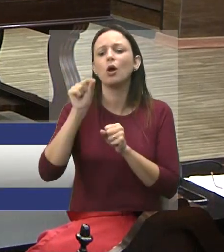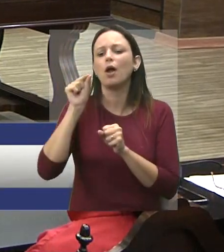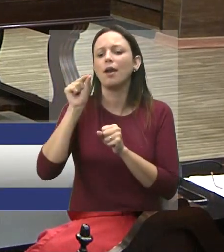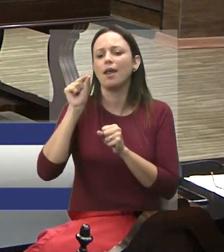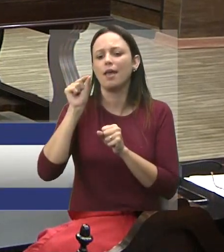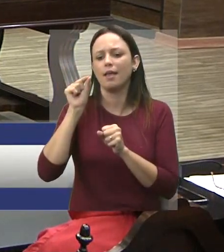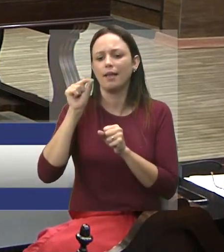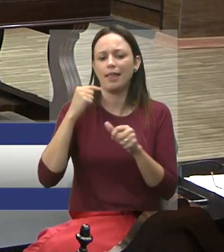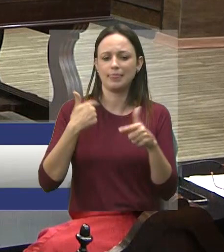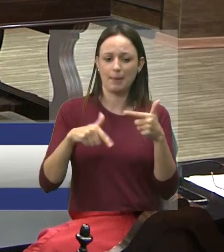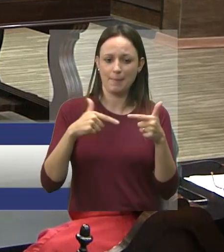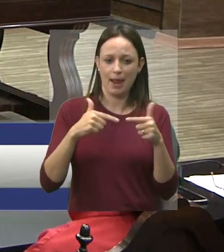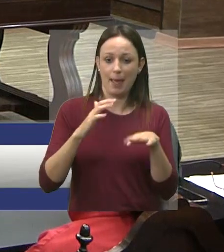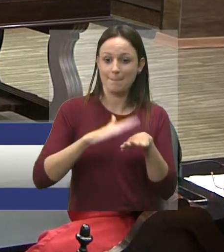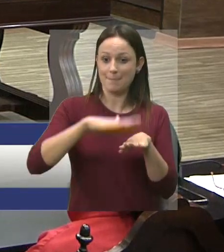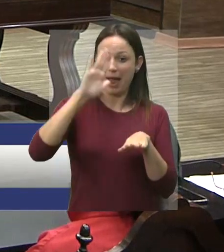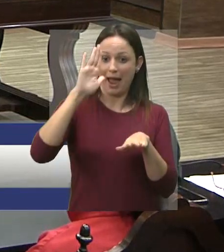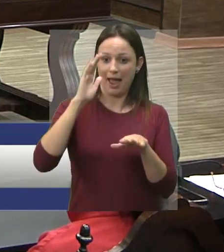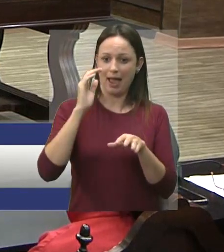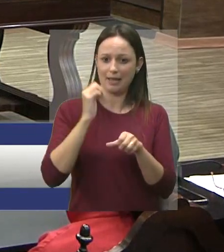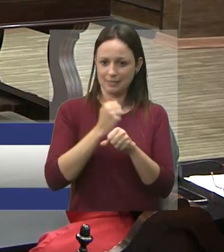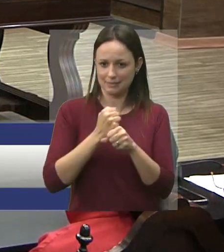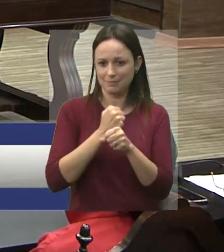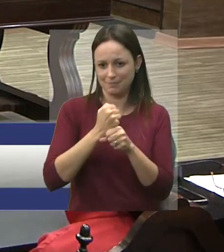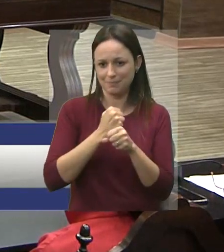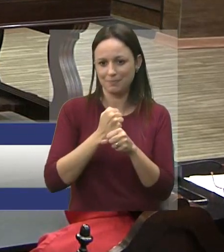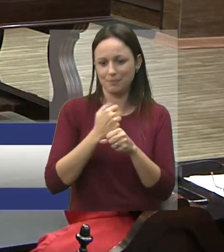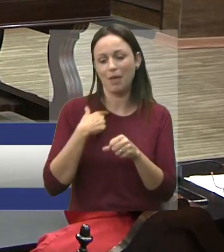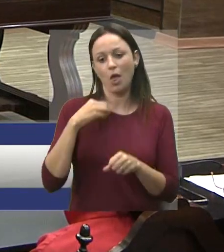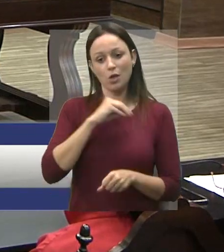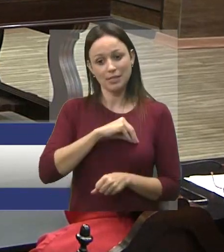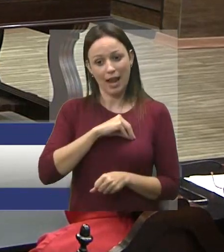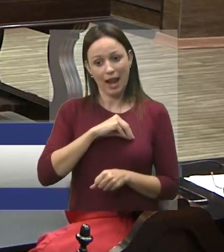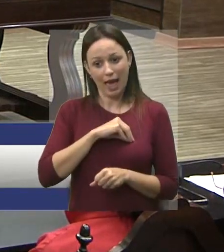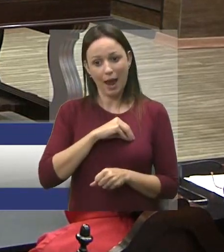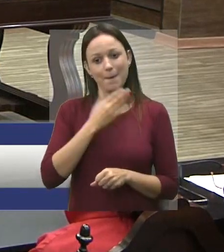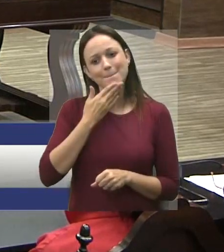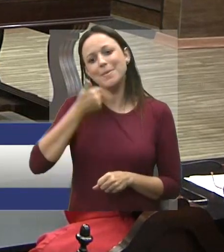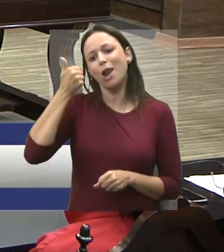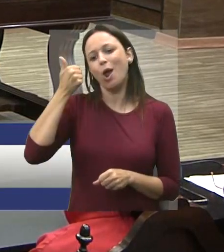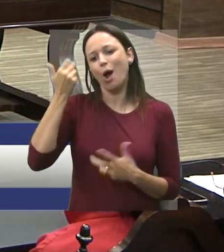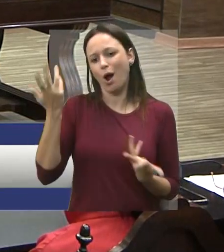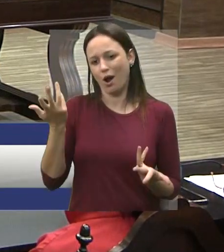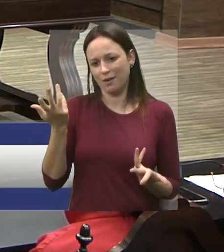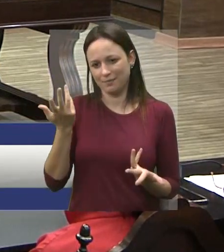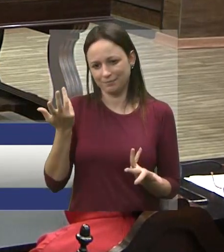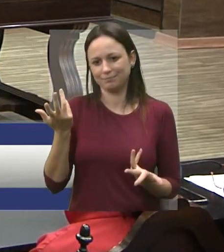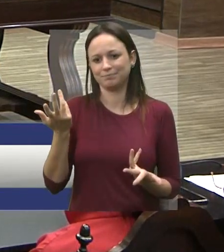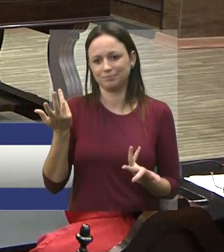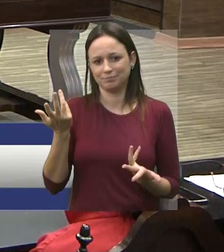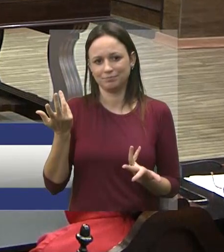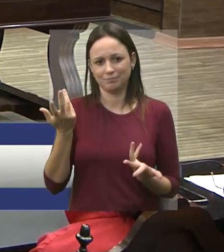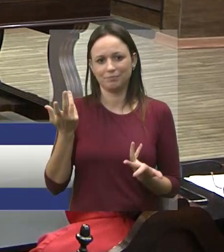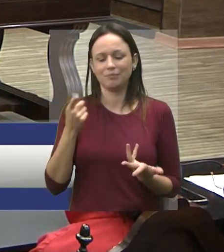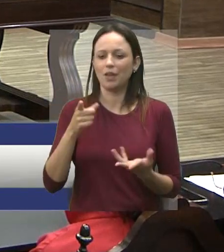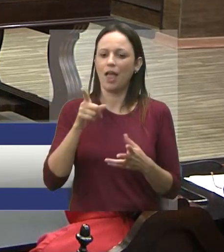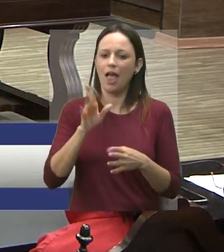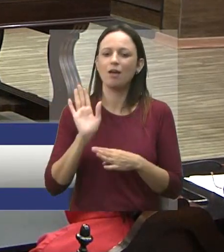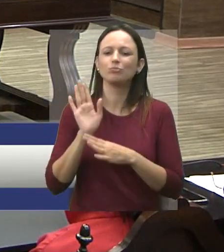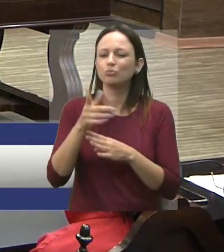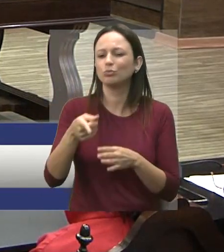tempo maior e poder ter um benefício melhor. Então, essa mudança, essa faculdade